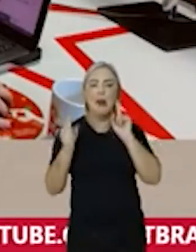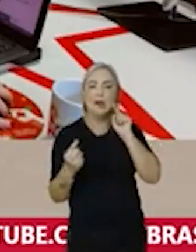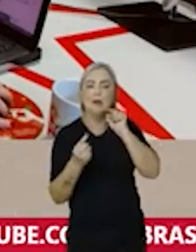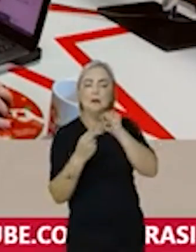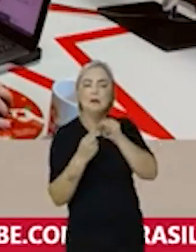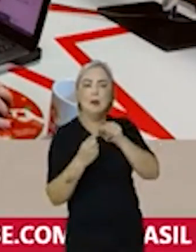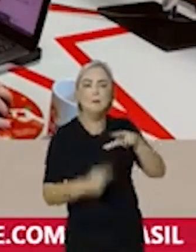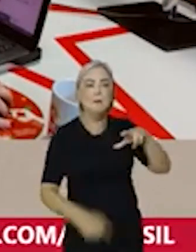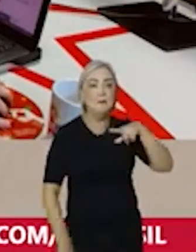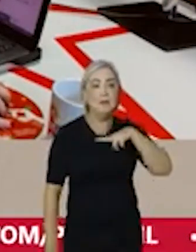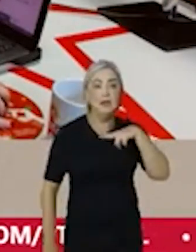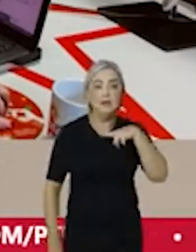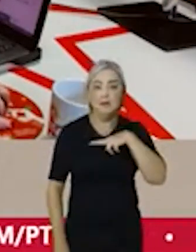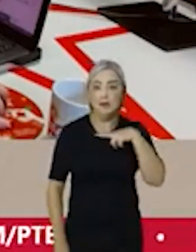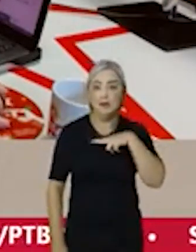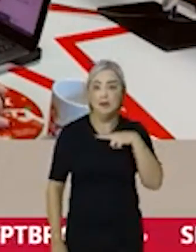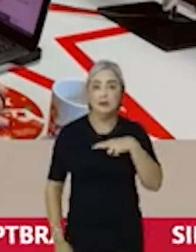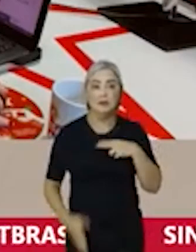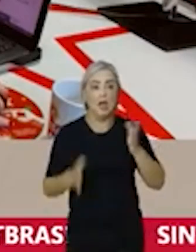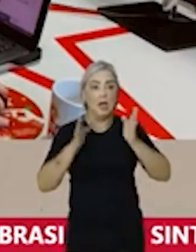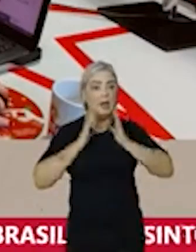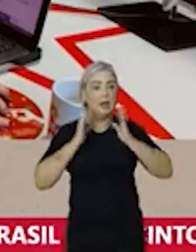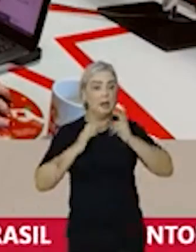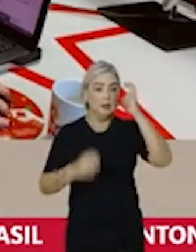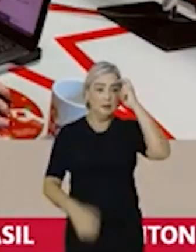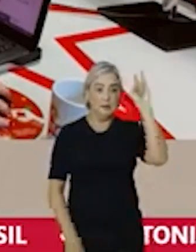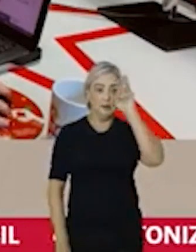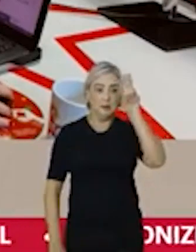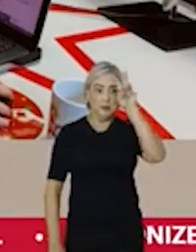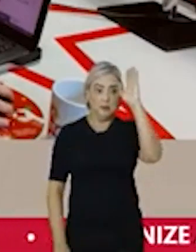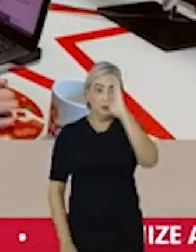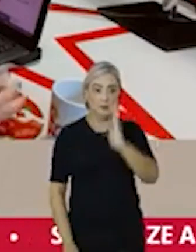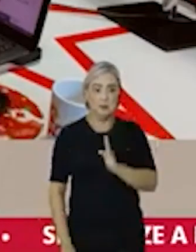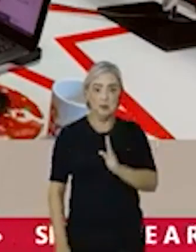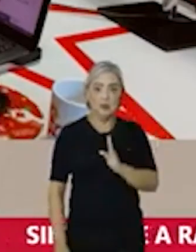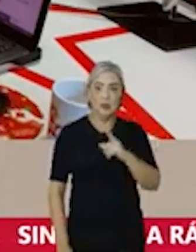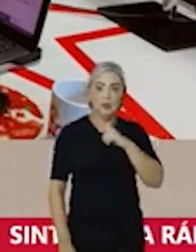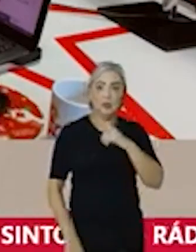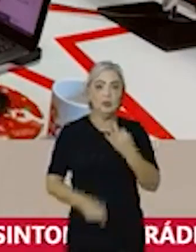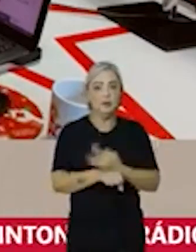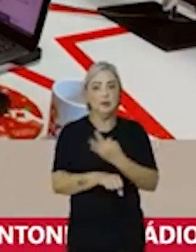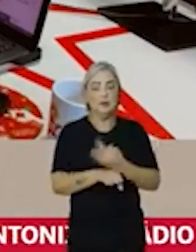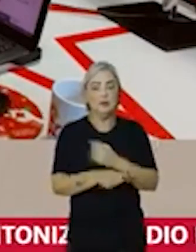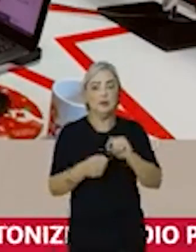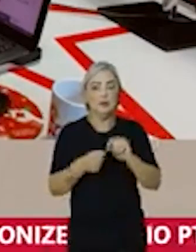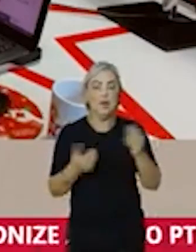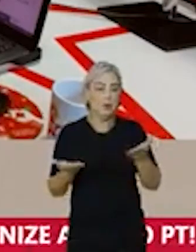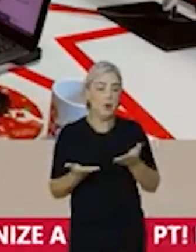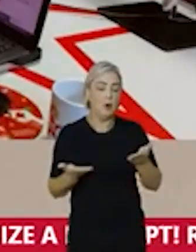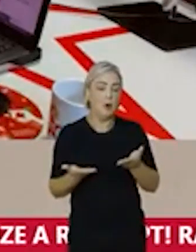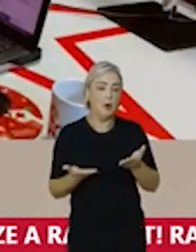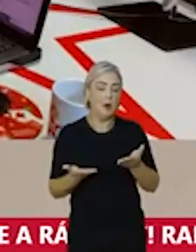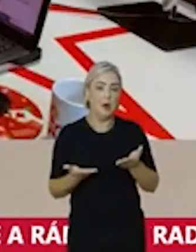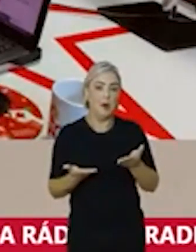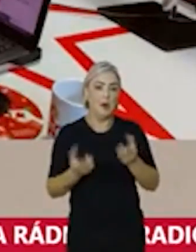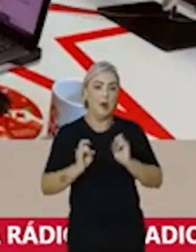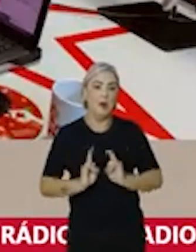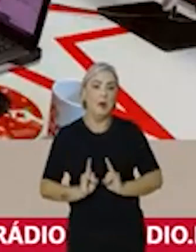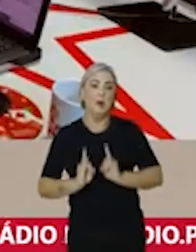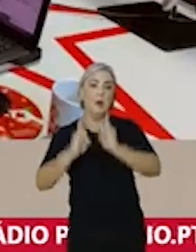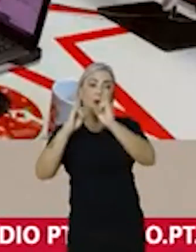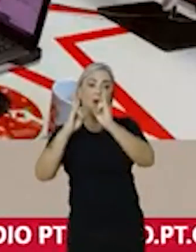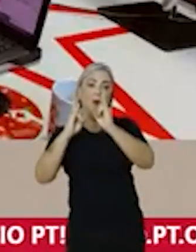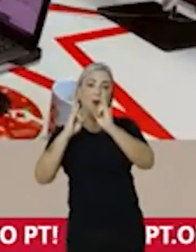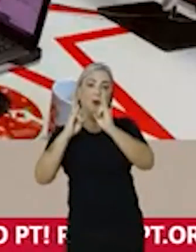de privatizar o patrimônio cultural e histórico brasileiro, o que estão tentando fazer agora com o edifício,